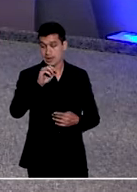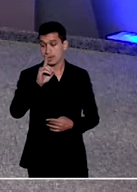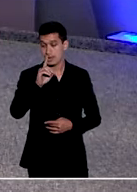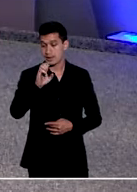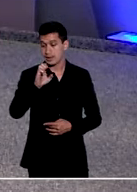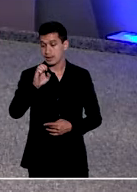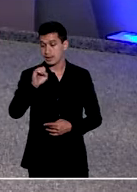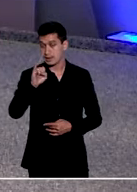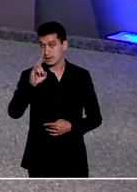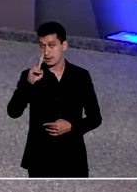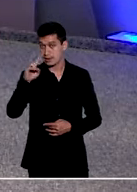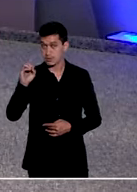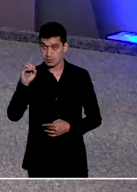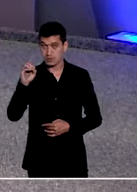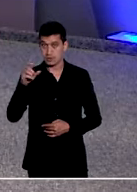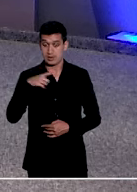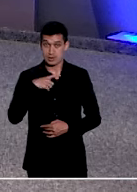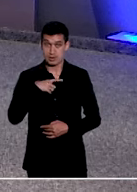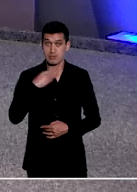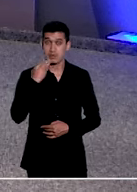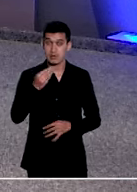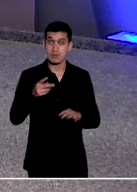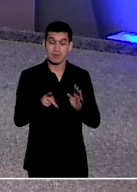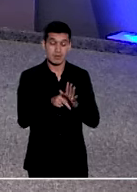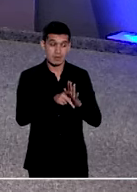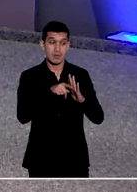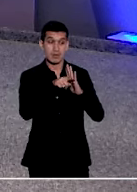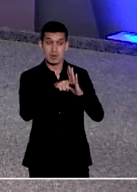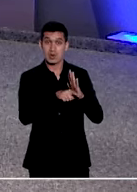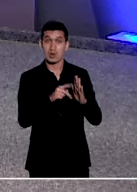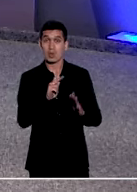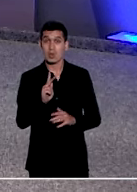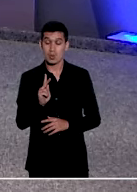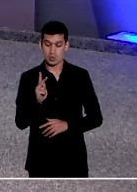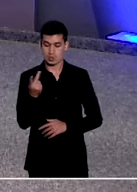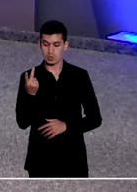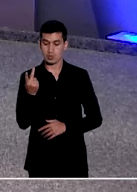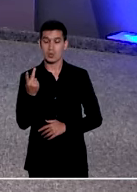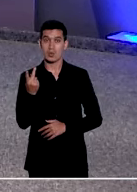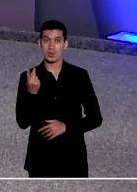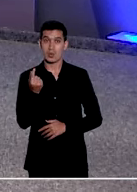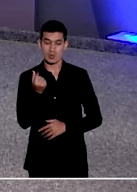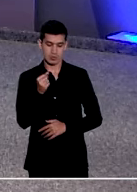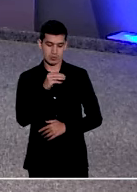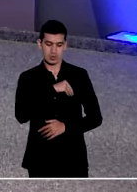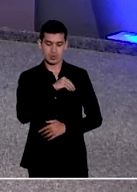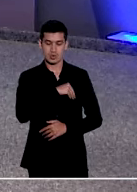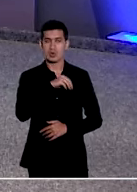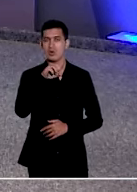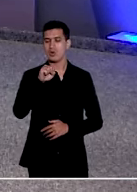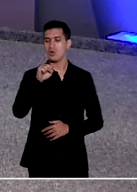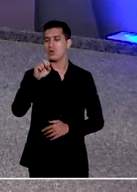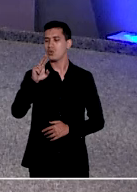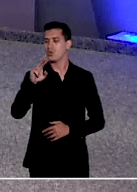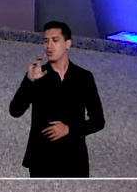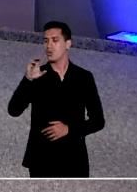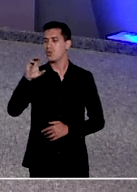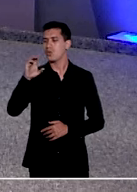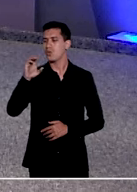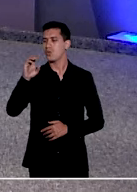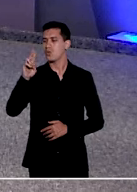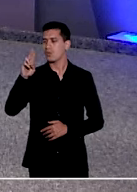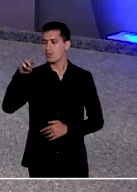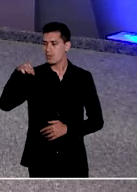apresentado para questionar o valor dos honorários de sucumbência estamos falando de uma